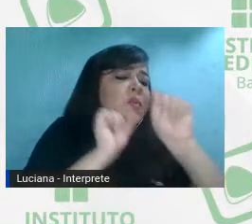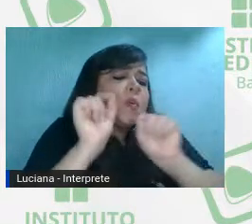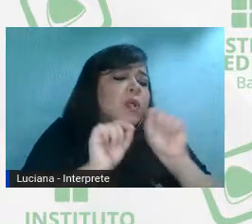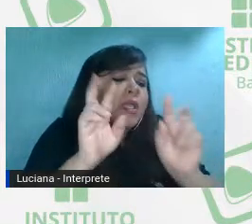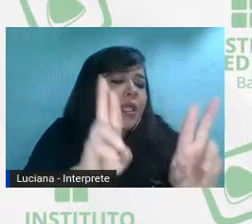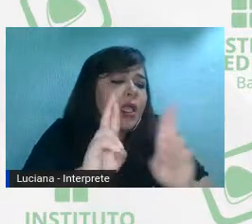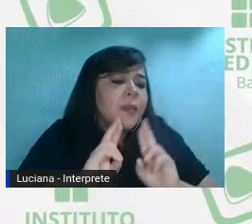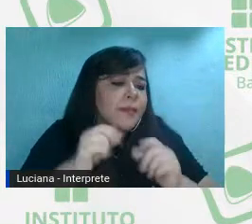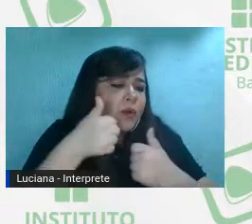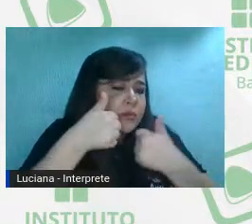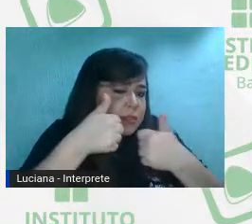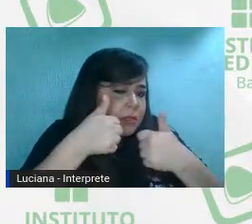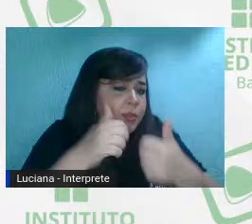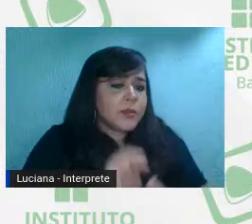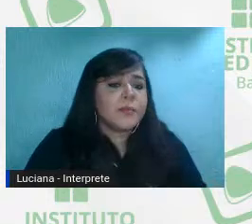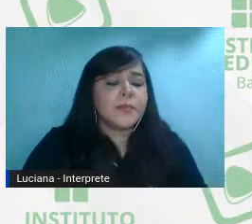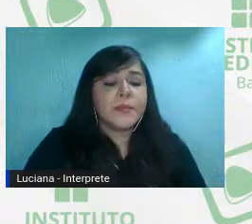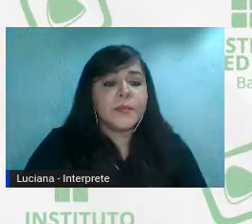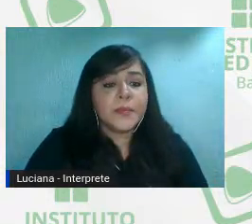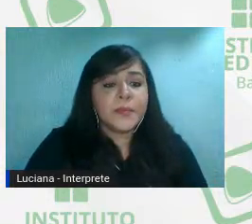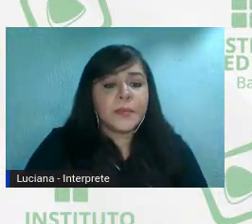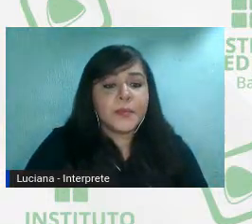isso.